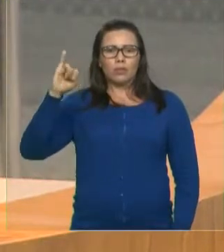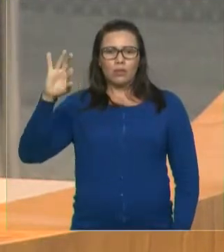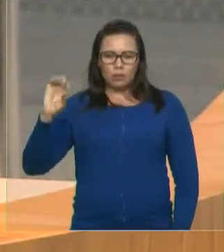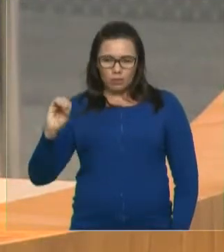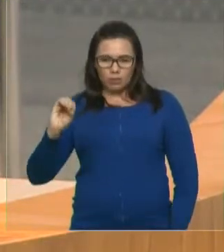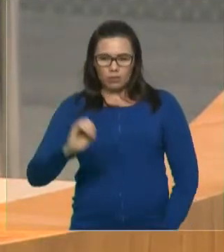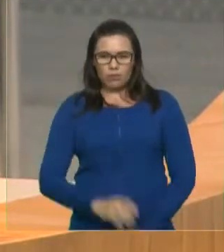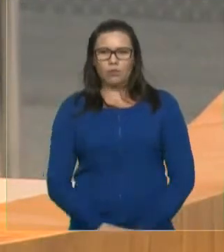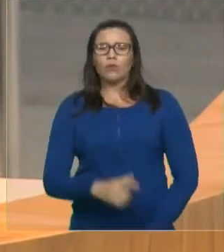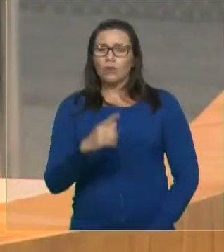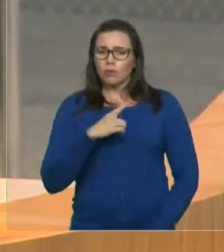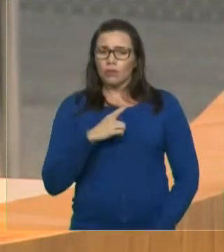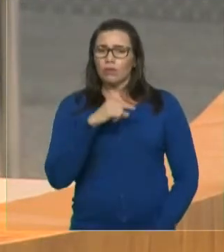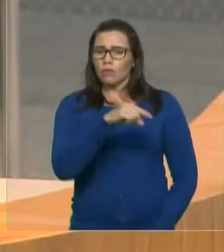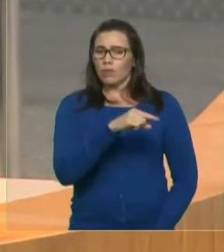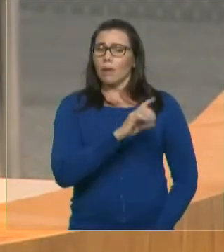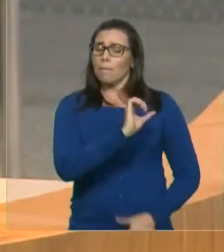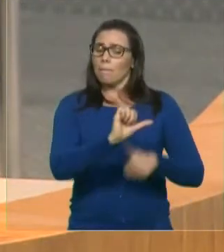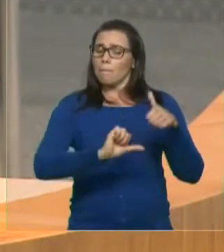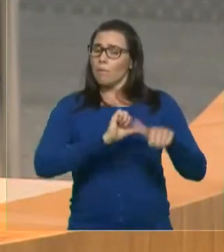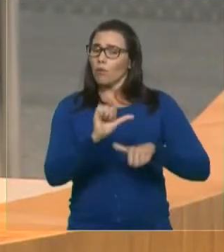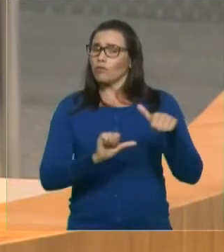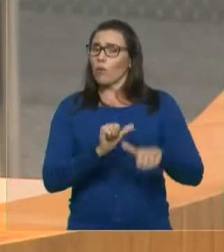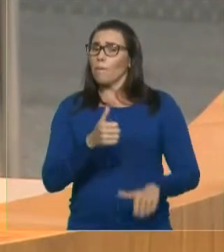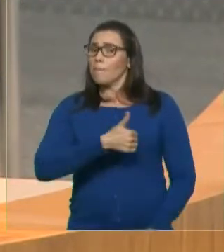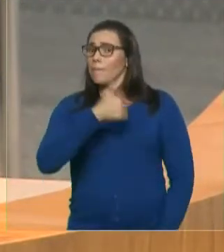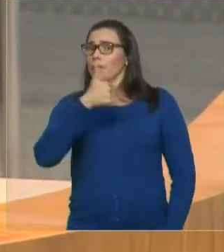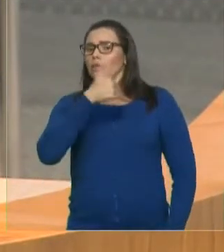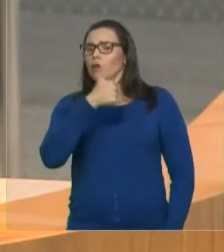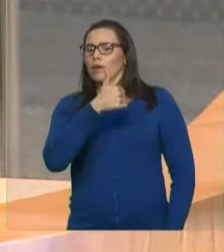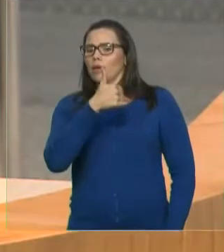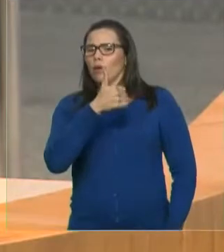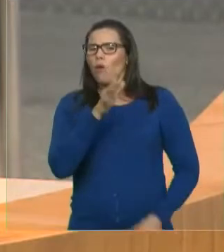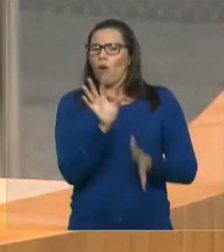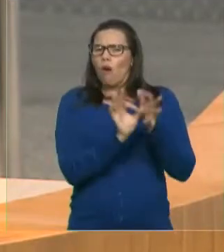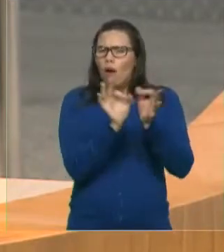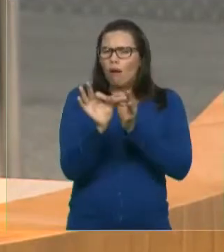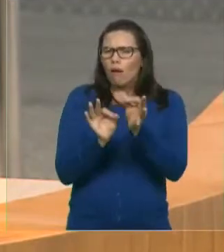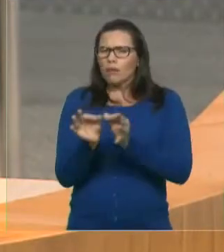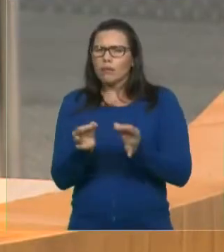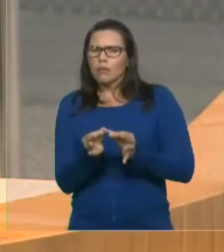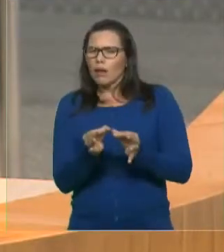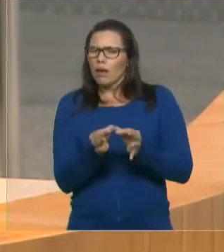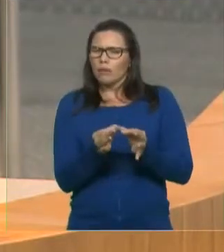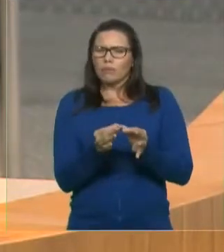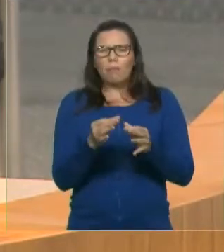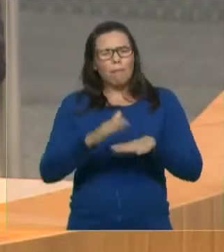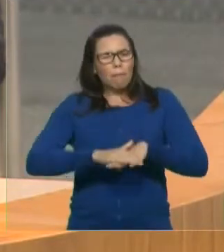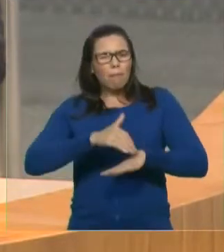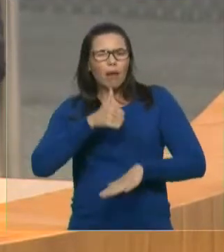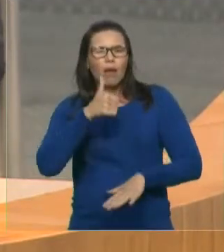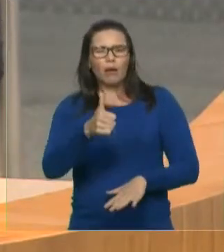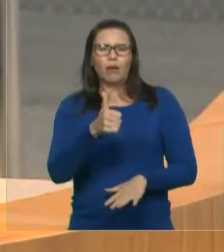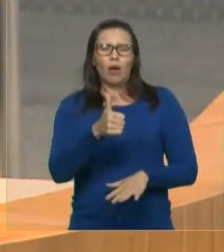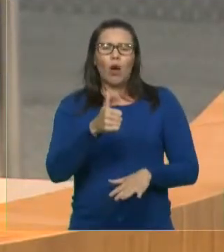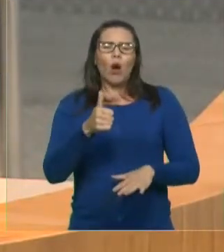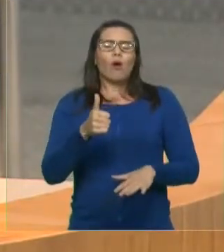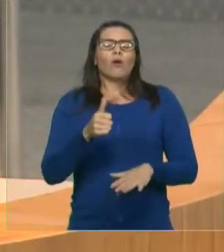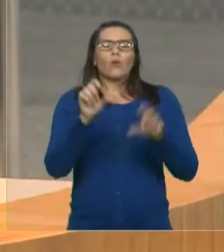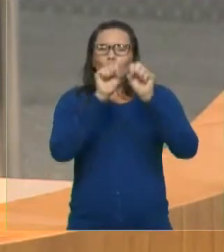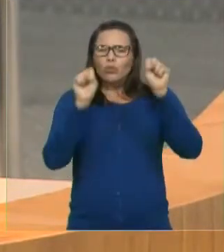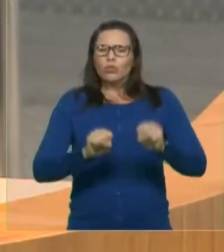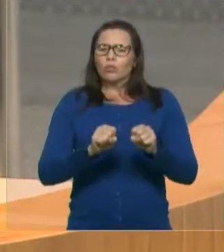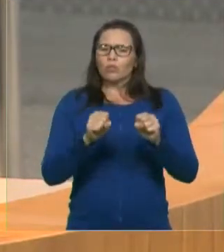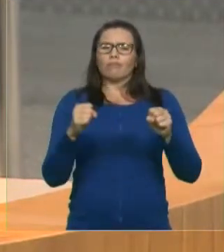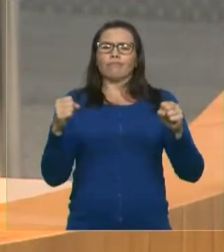houve essa modificação. Só que lá, primeiro informatizaram o sistema, senhor presidente, para depois promover essas mudanças. E